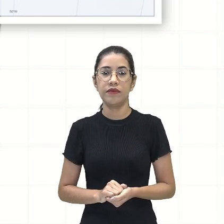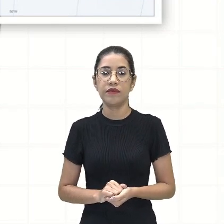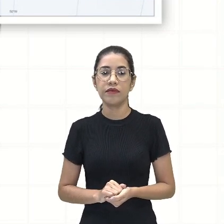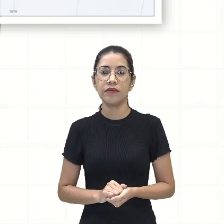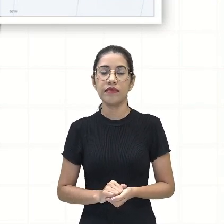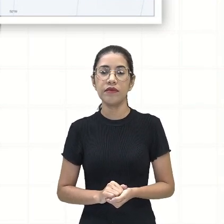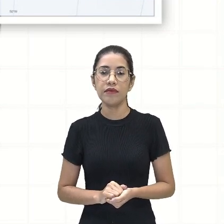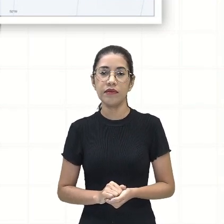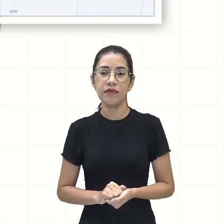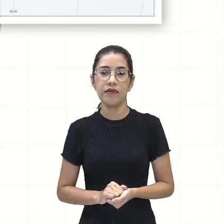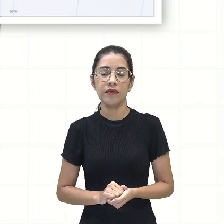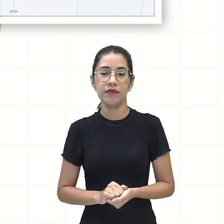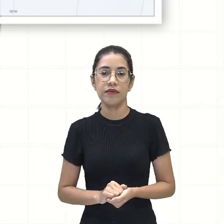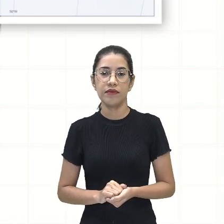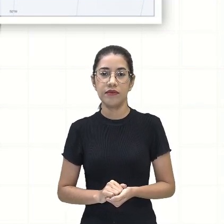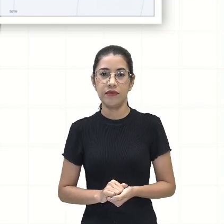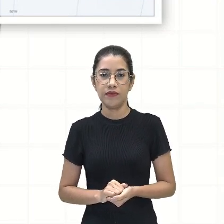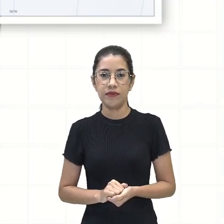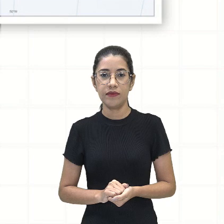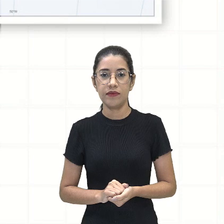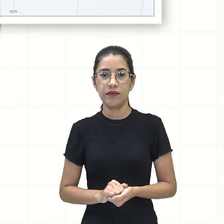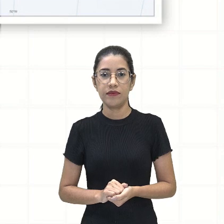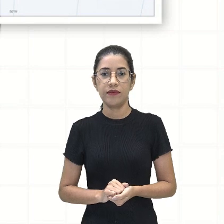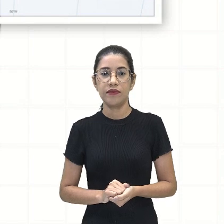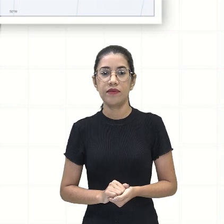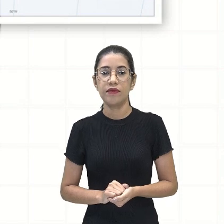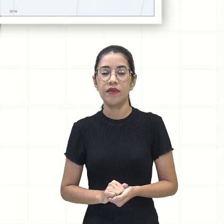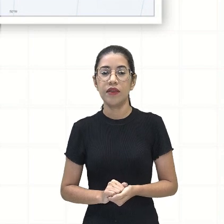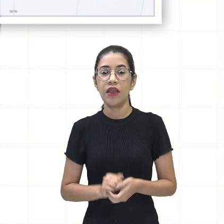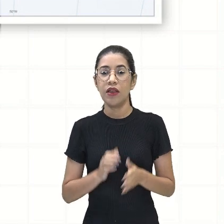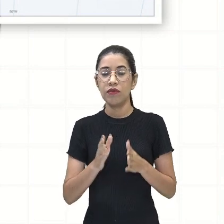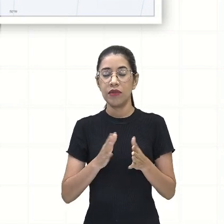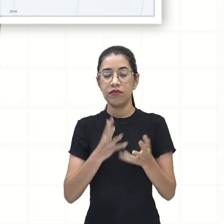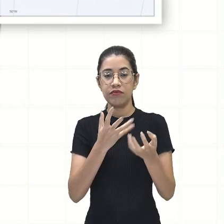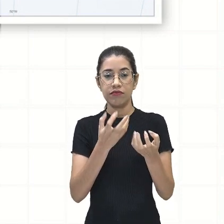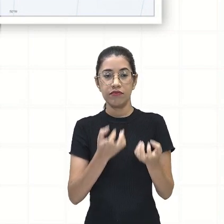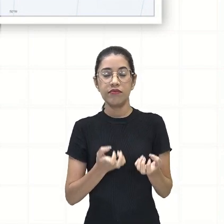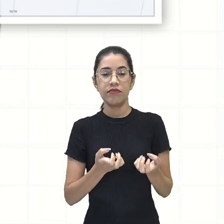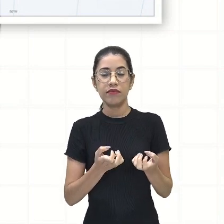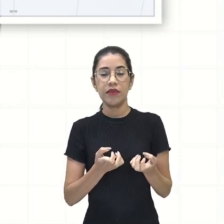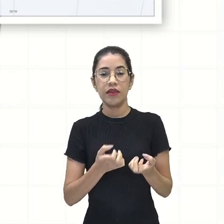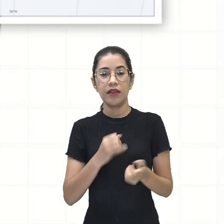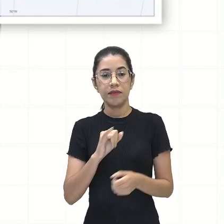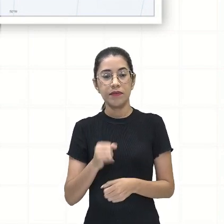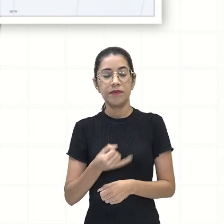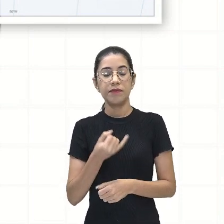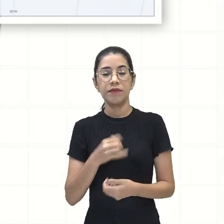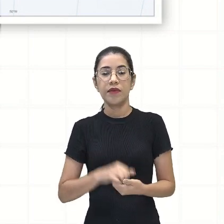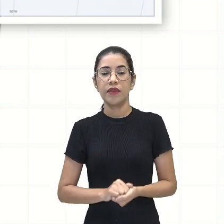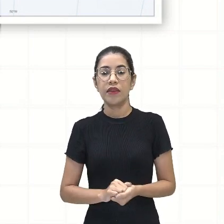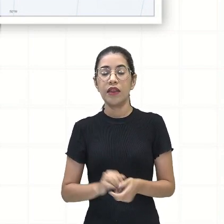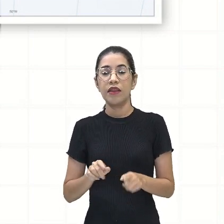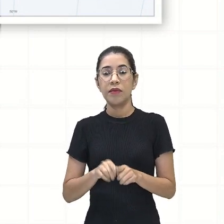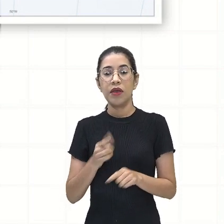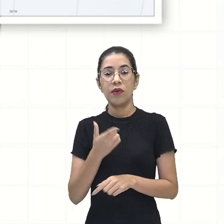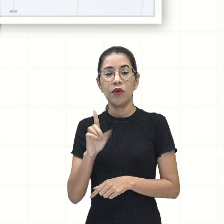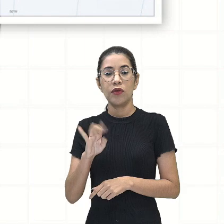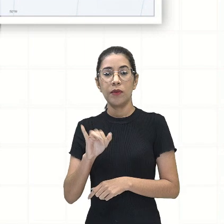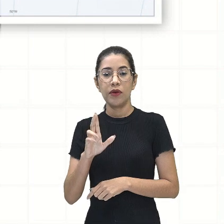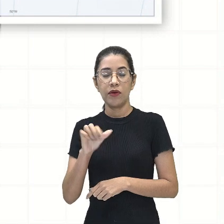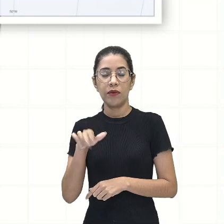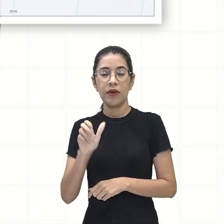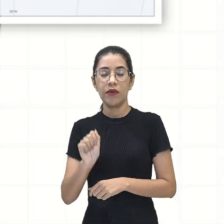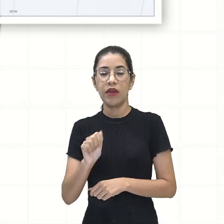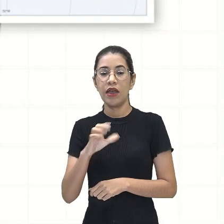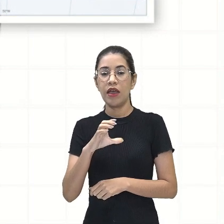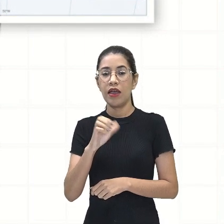água aí durante a estação, né, da seca. Um outro bioma é a caatinga, né?